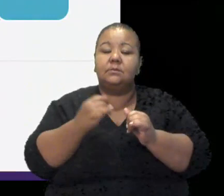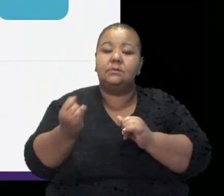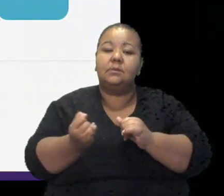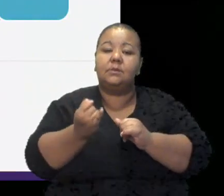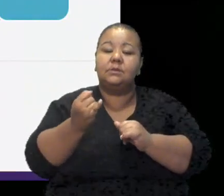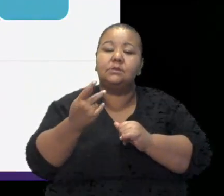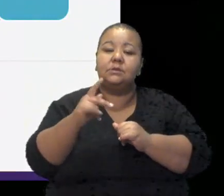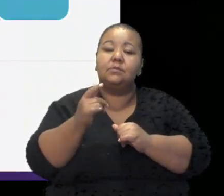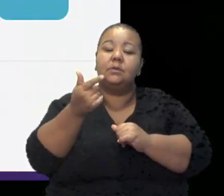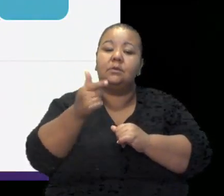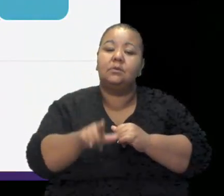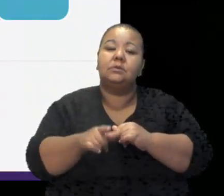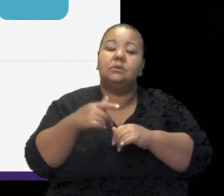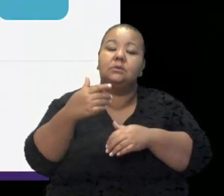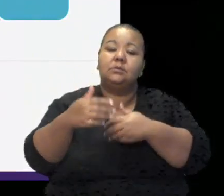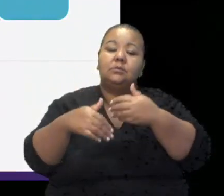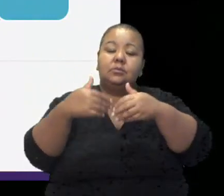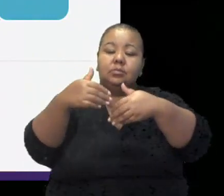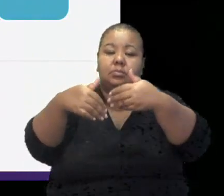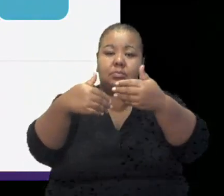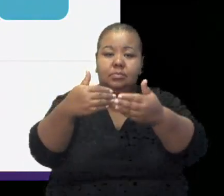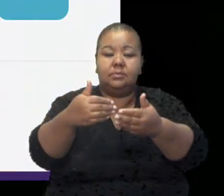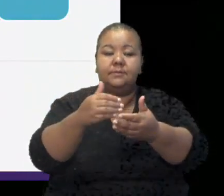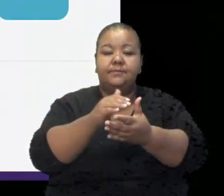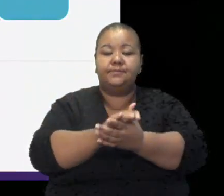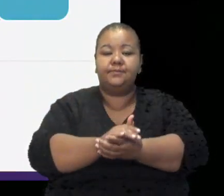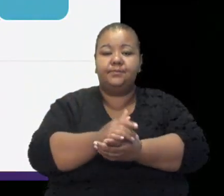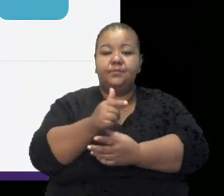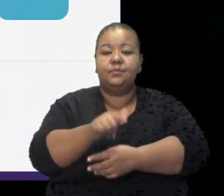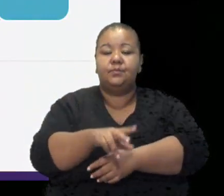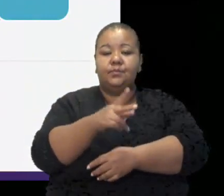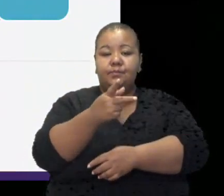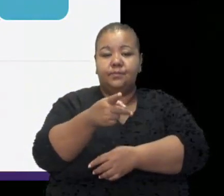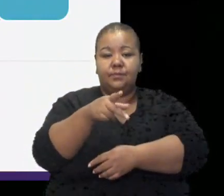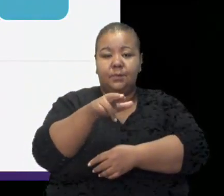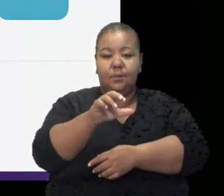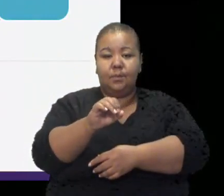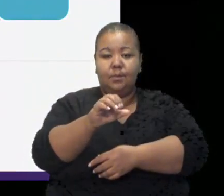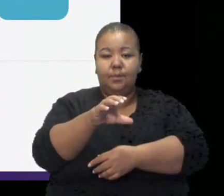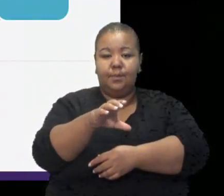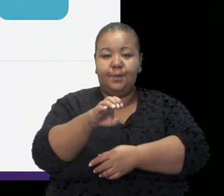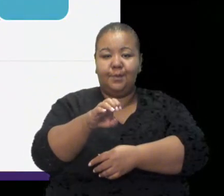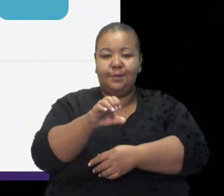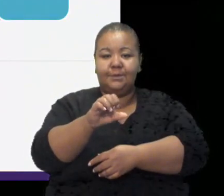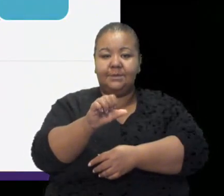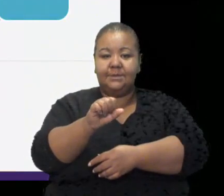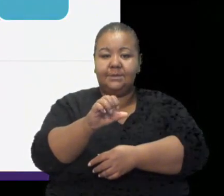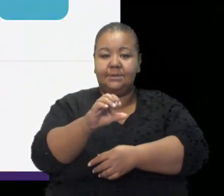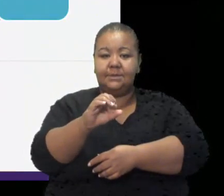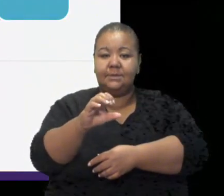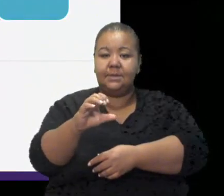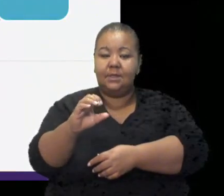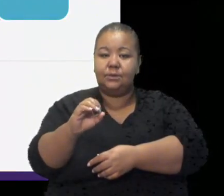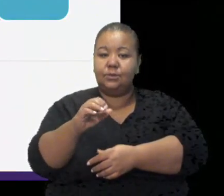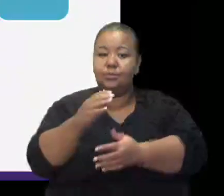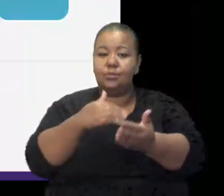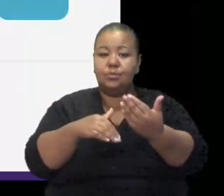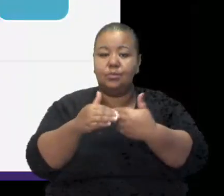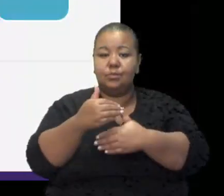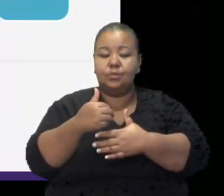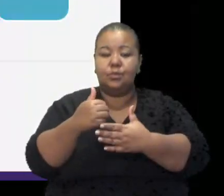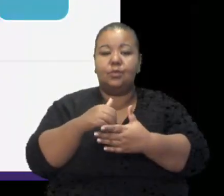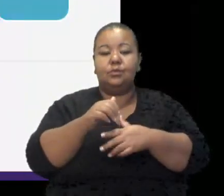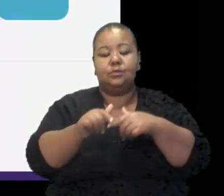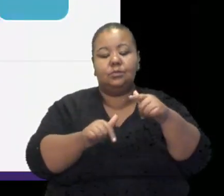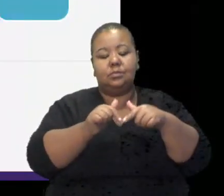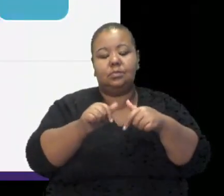processo acontecer em si. Já o processo são todas as atividades que estão sendo estruturadas, né,